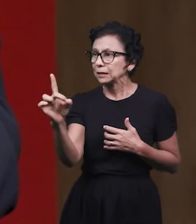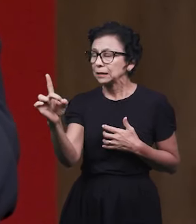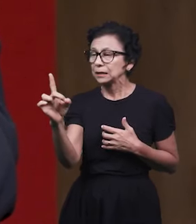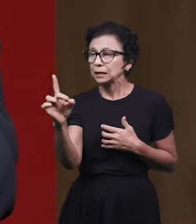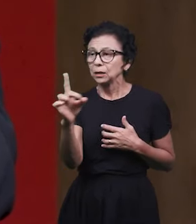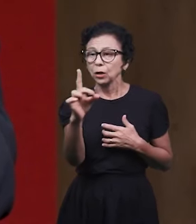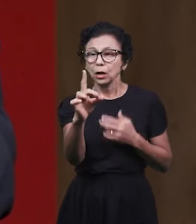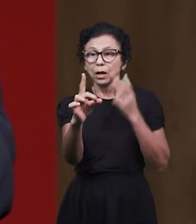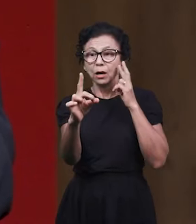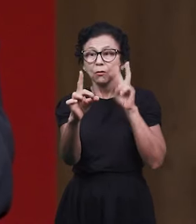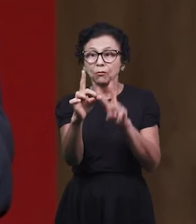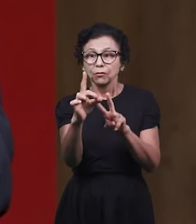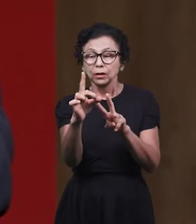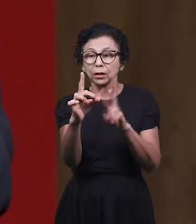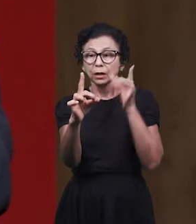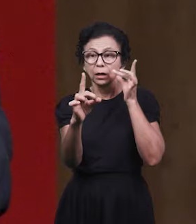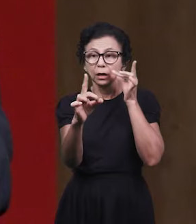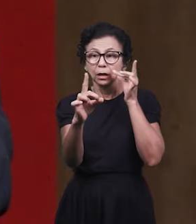fiquei